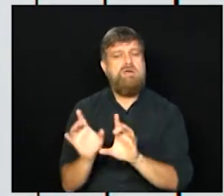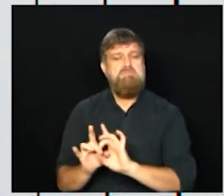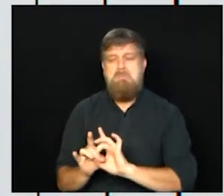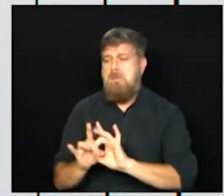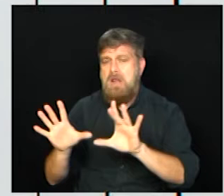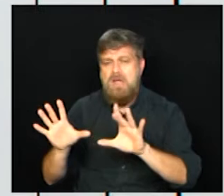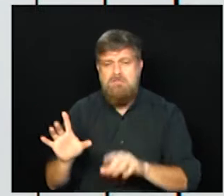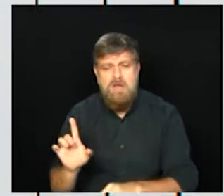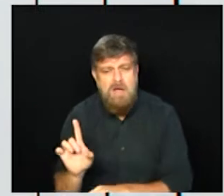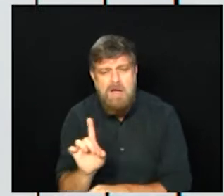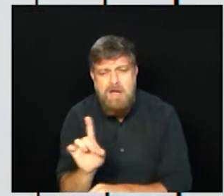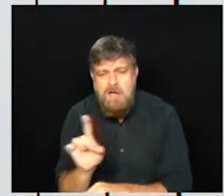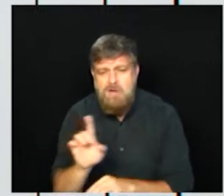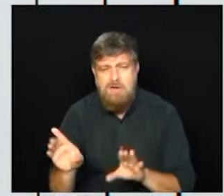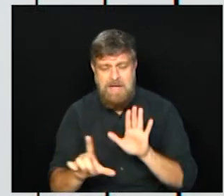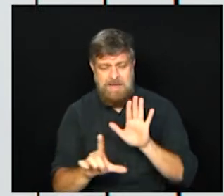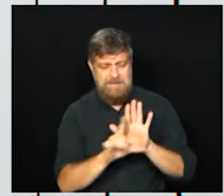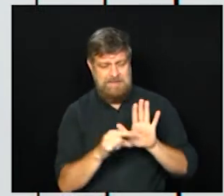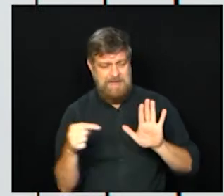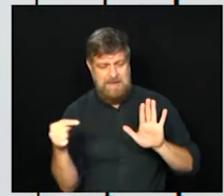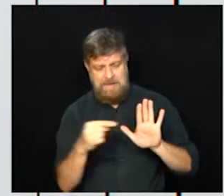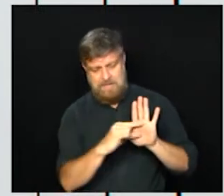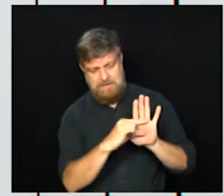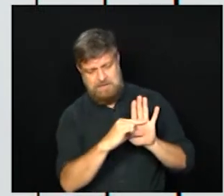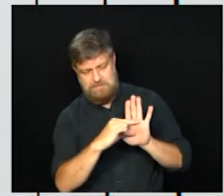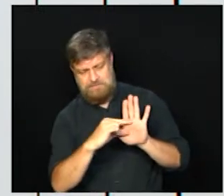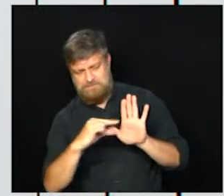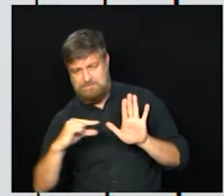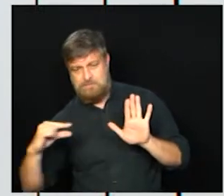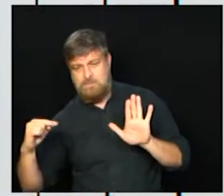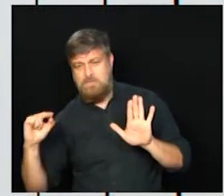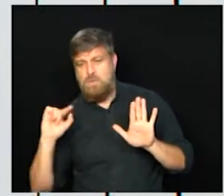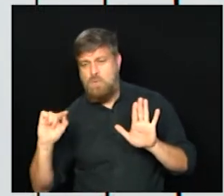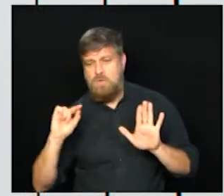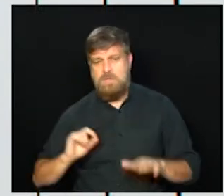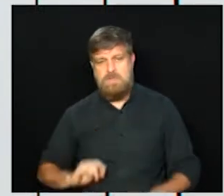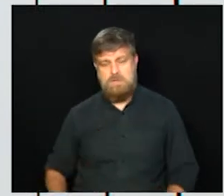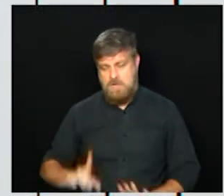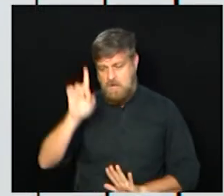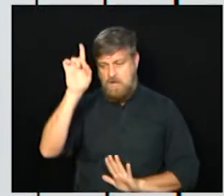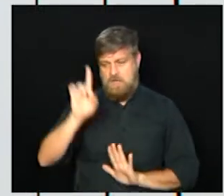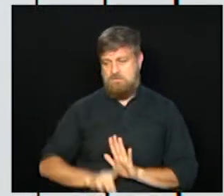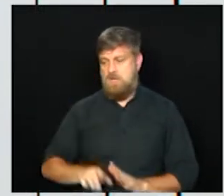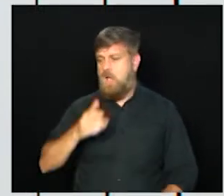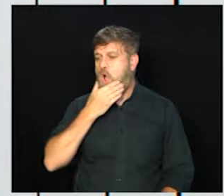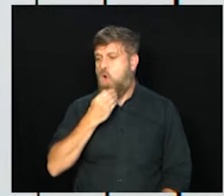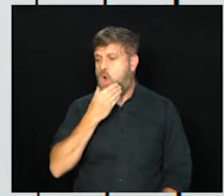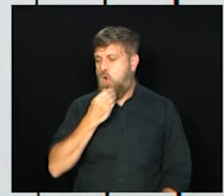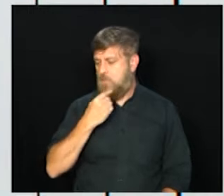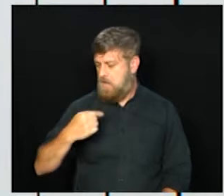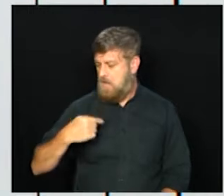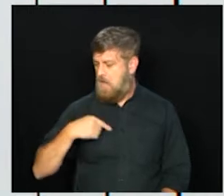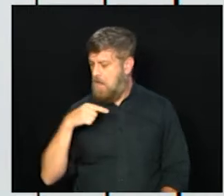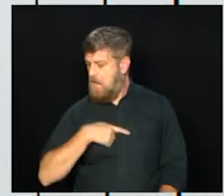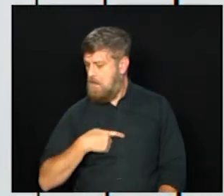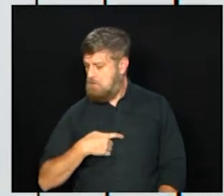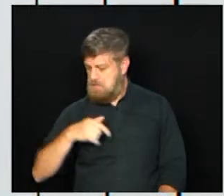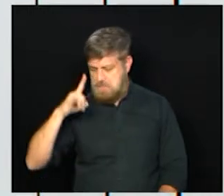inclusive, uma parte da lei que é justamente pela defesa da honra, né, que muitos Sim. homens utilizaram, e